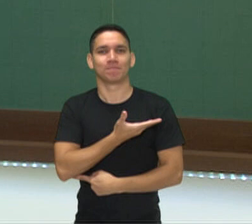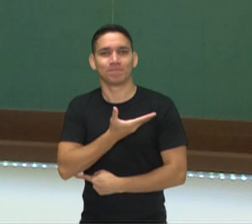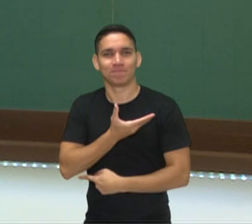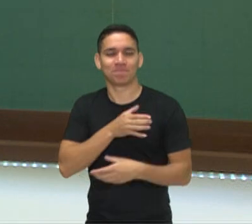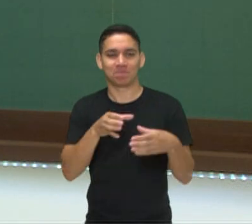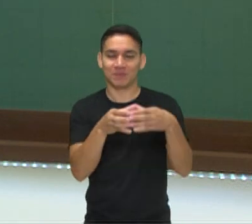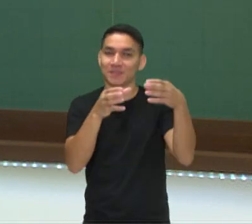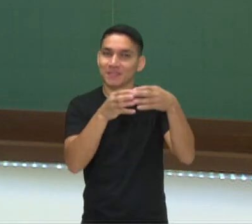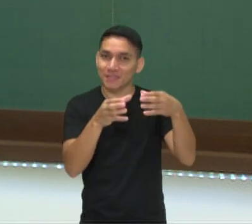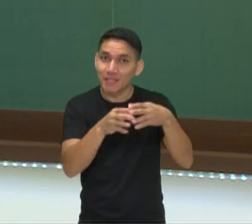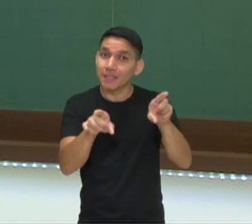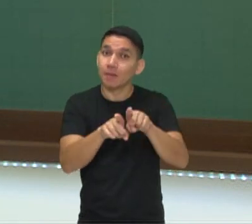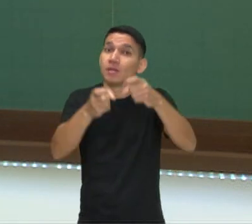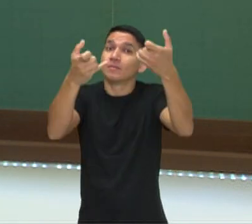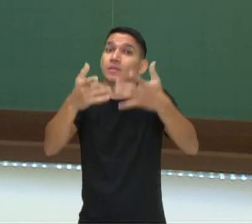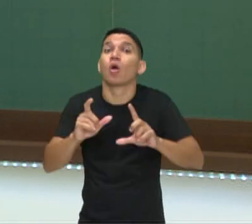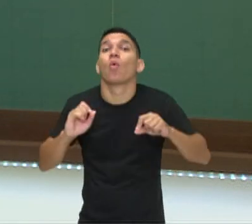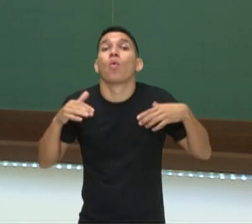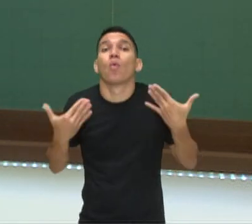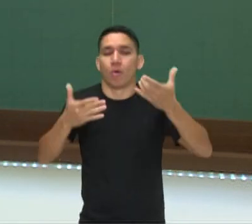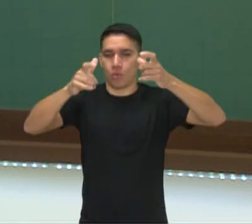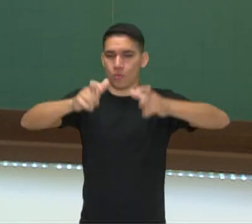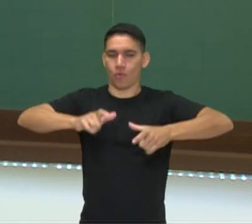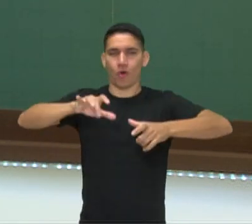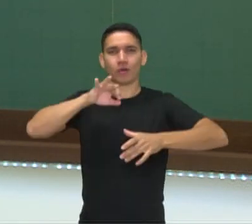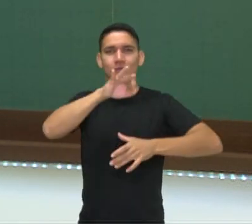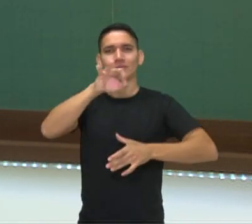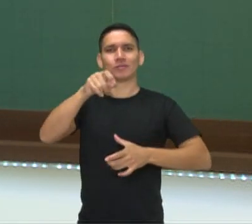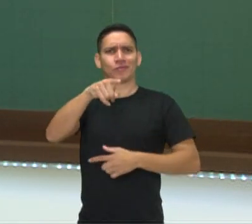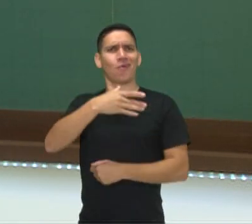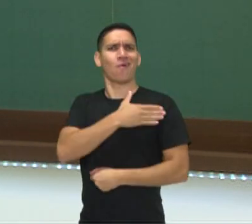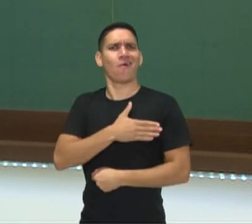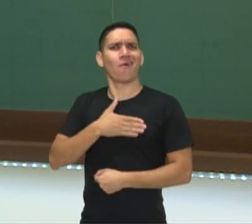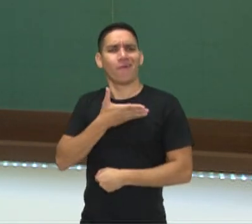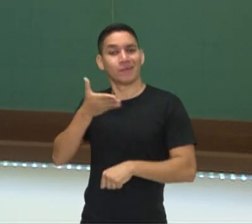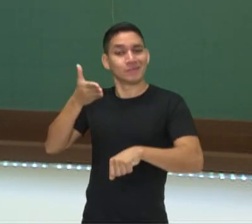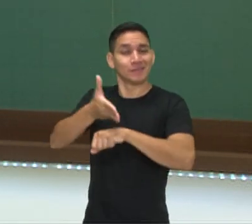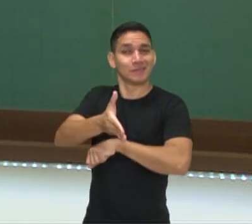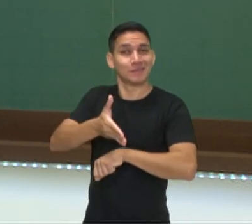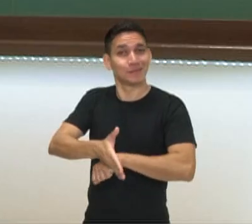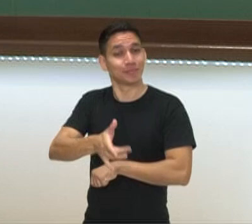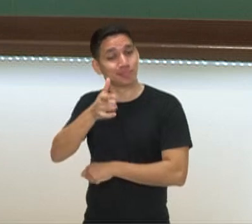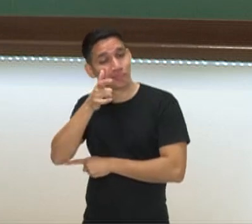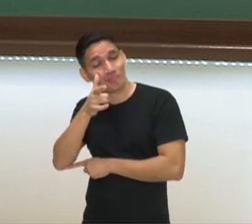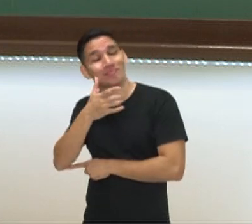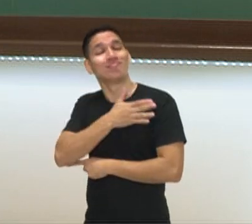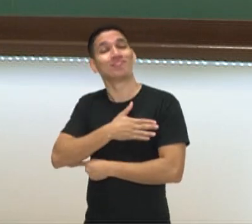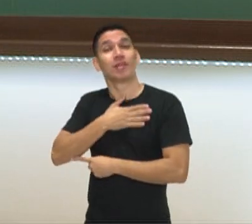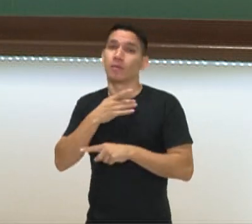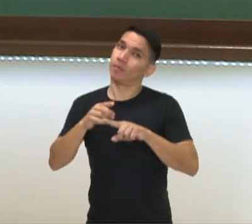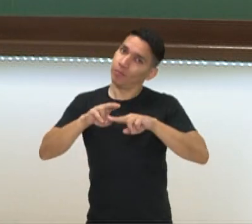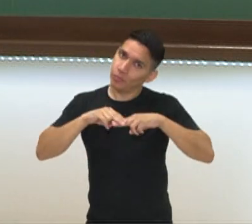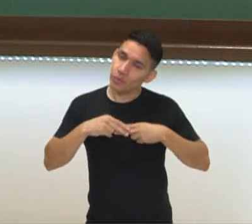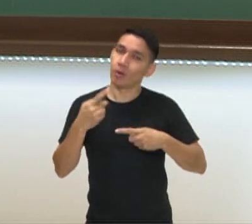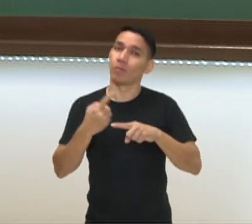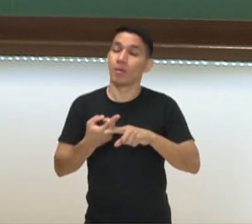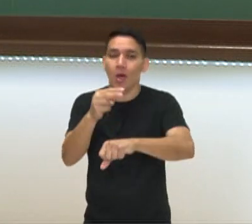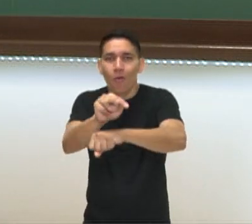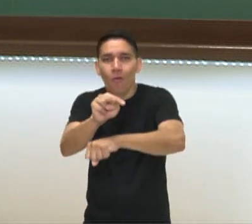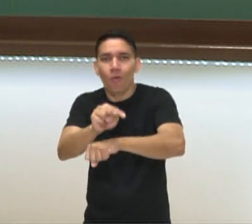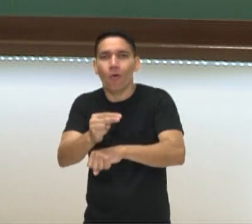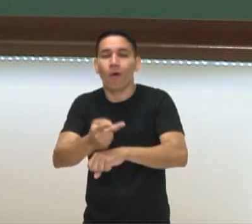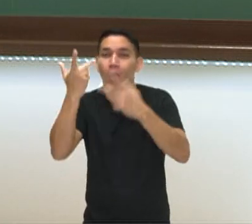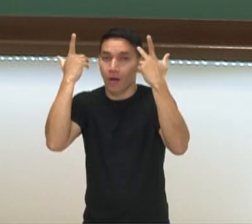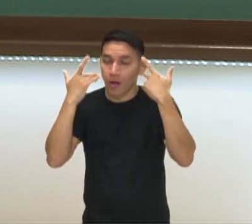de turma, falar aí de qual lugar sagrado você gosta de ir visitar. Afinal de contas, a preservação da natureza é que vai